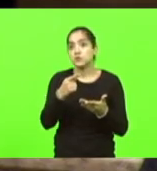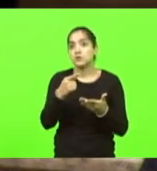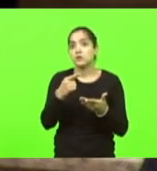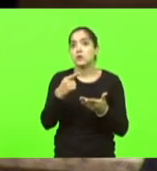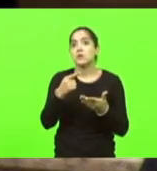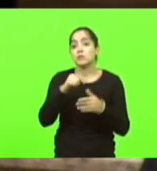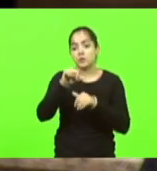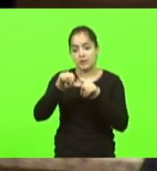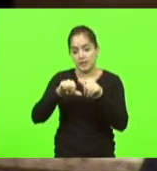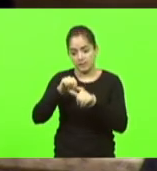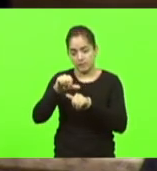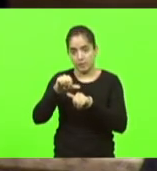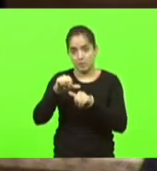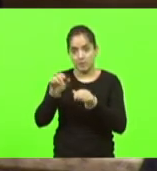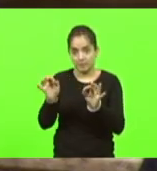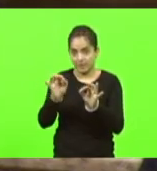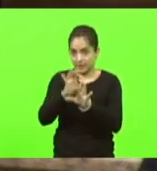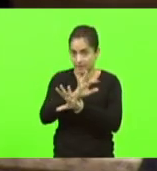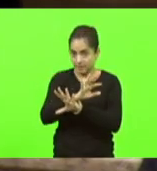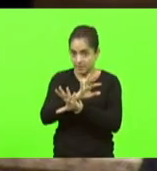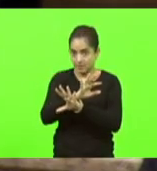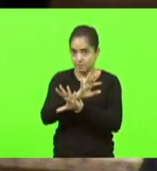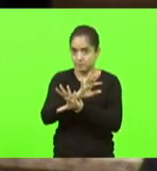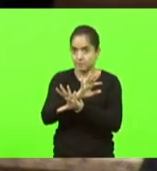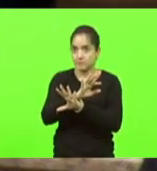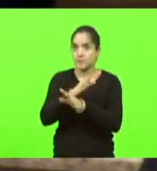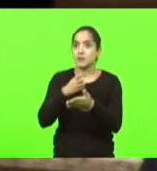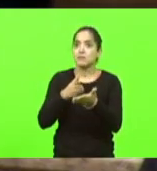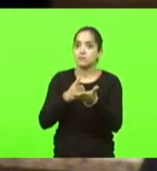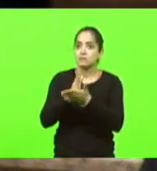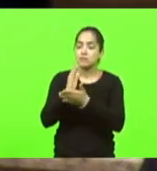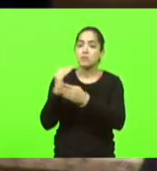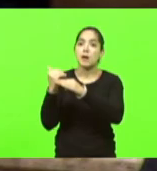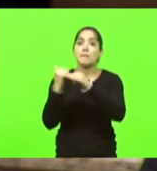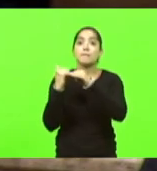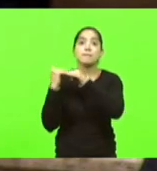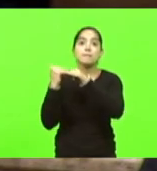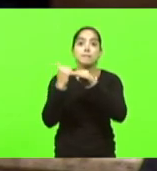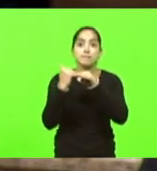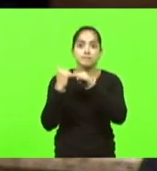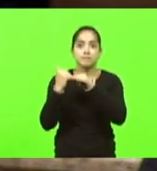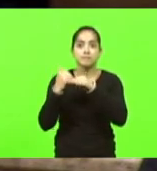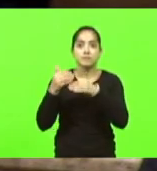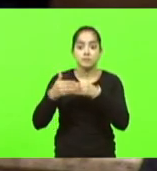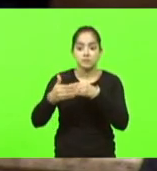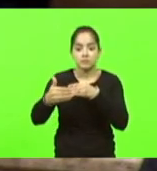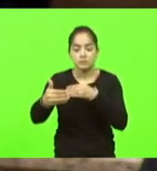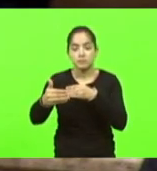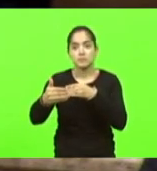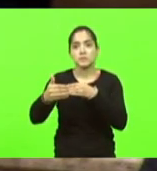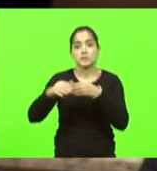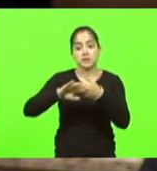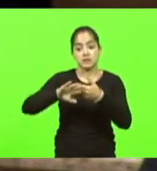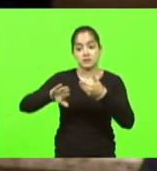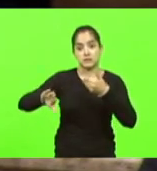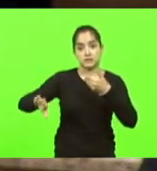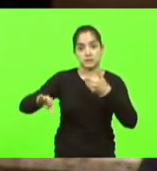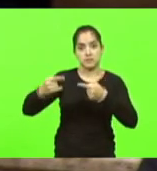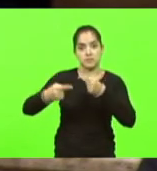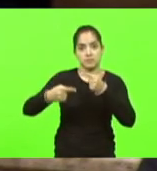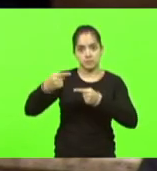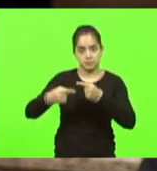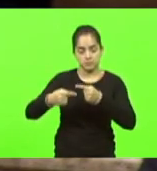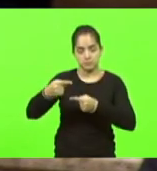reforma acaba segundo os cálculos aprovar paridade integralidade depois de 2003 mas sempre discutido separado Então eu fui muito